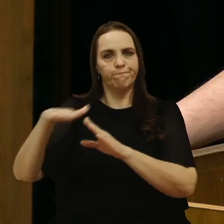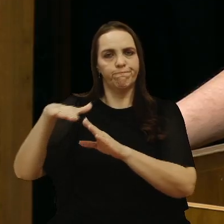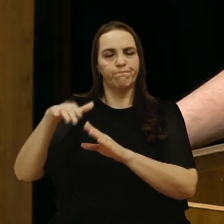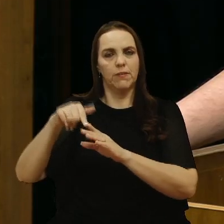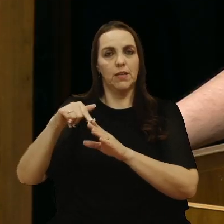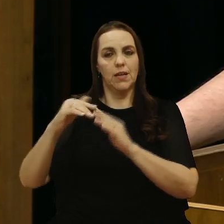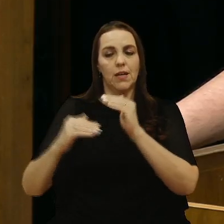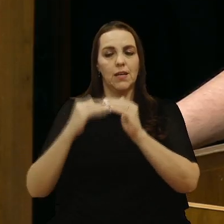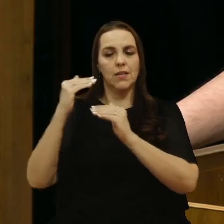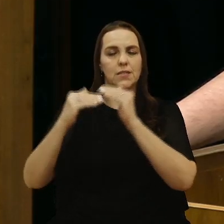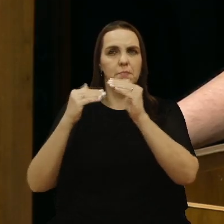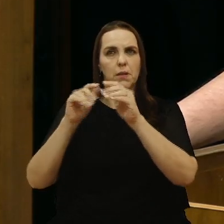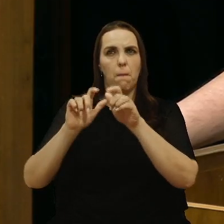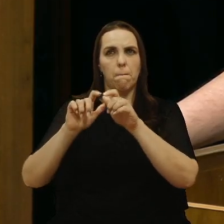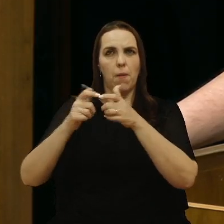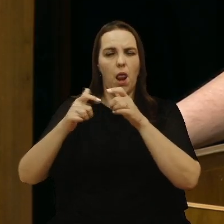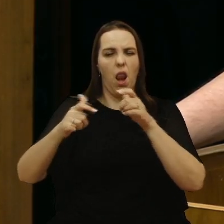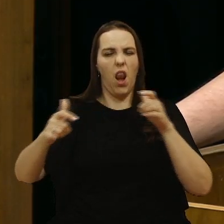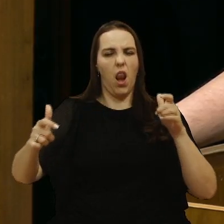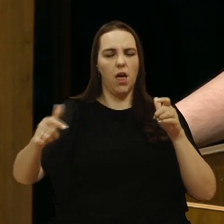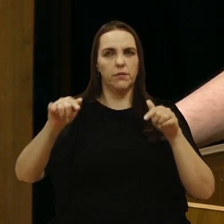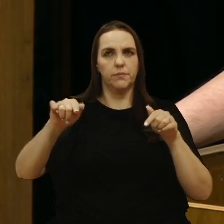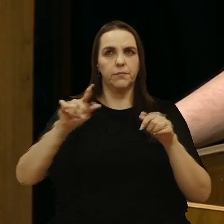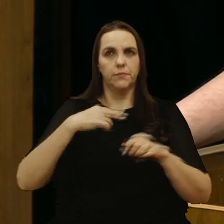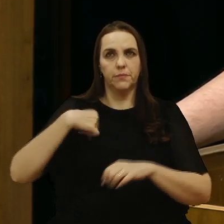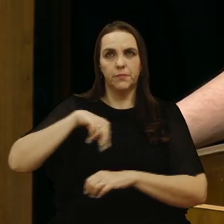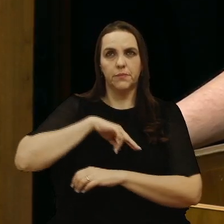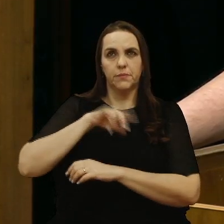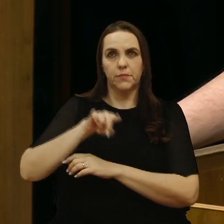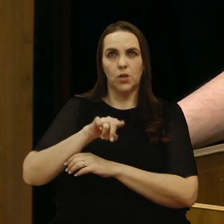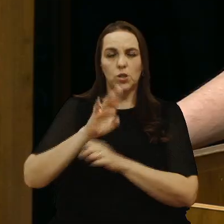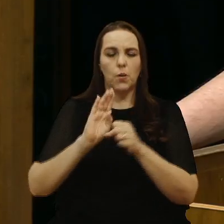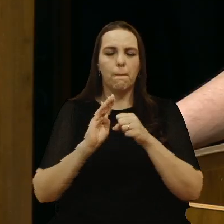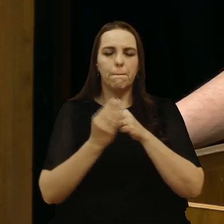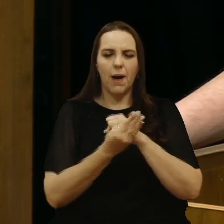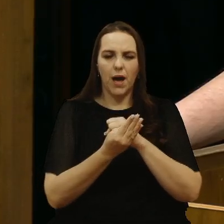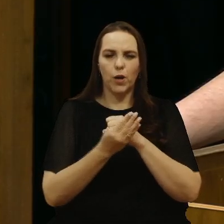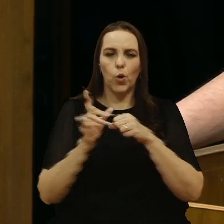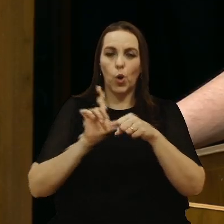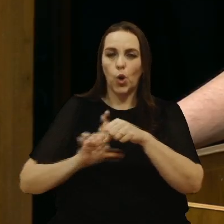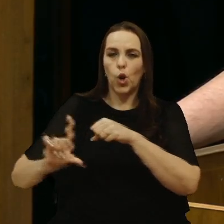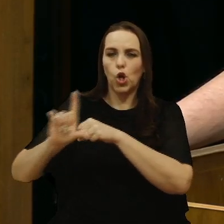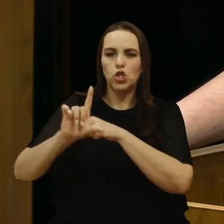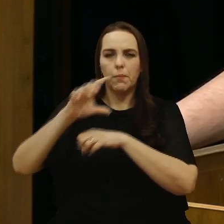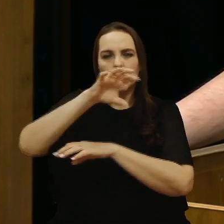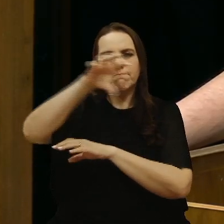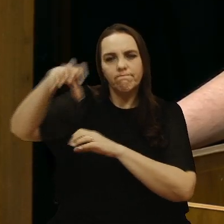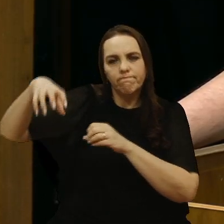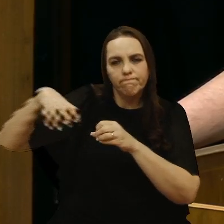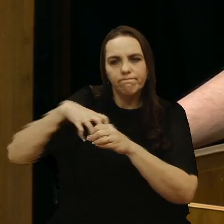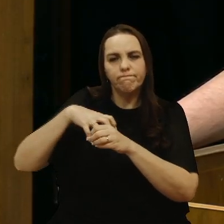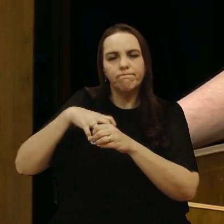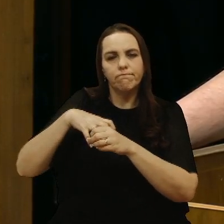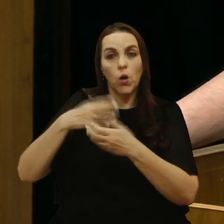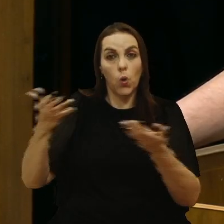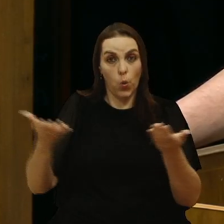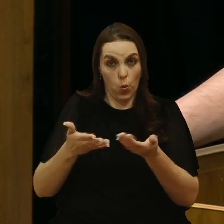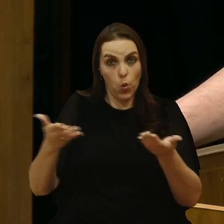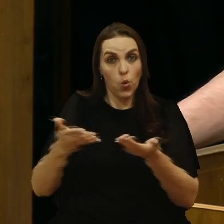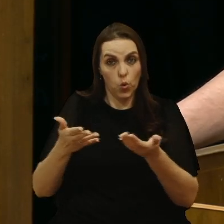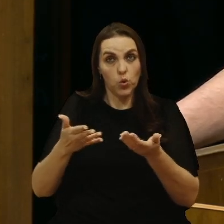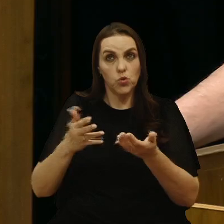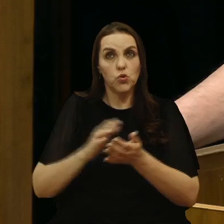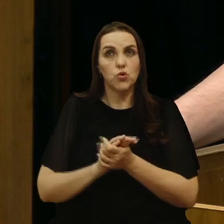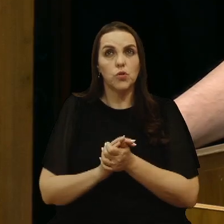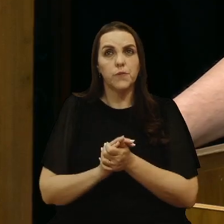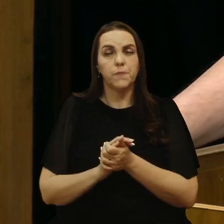crescimento desordenado, eu diria, né, dos nossos bairros, loteamentos que estão no entorno. E hoje, vereador D'Ambrosi, aquilo